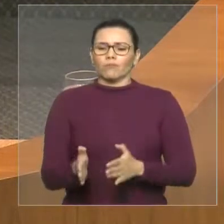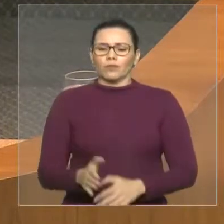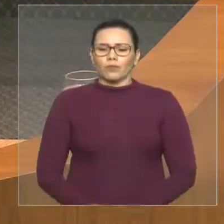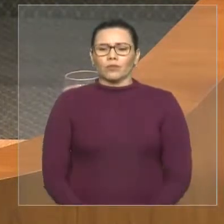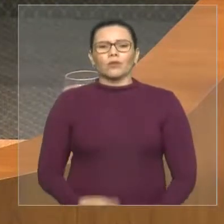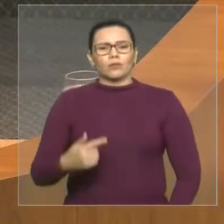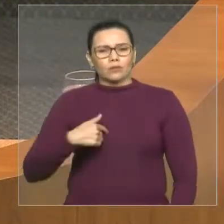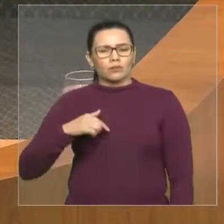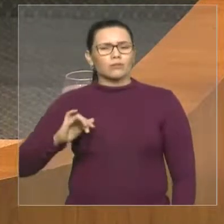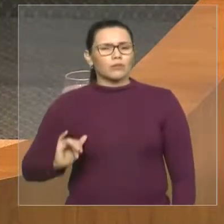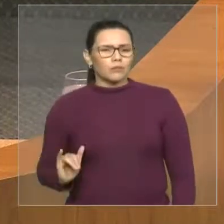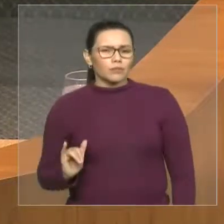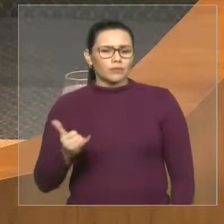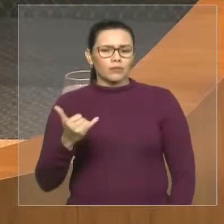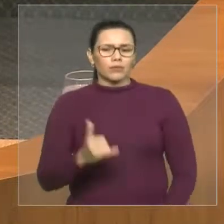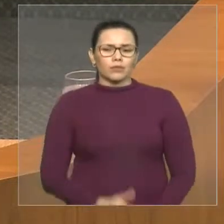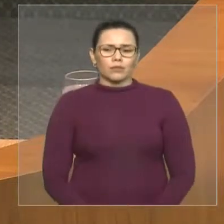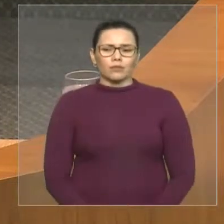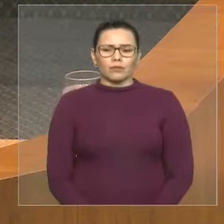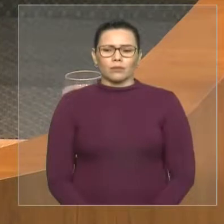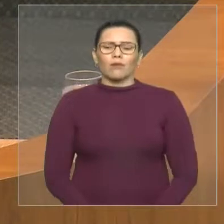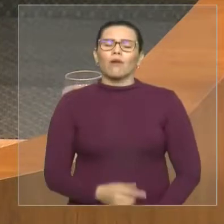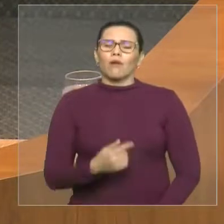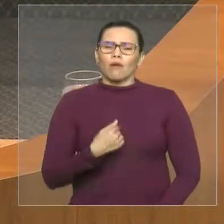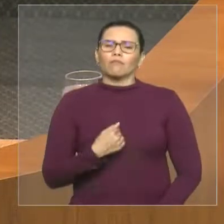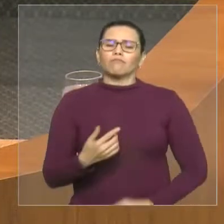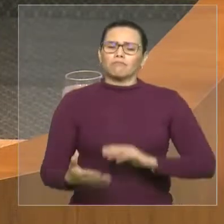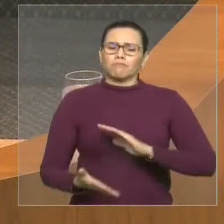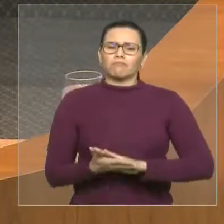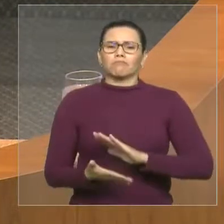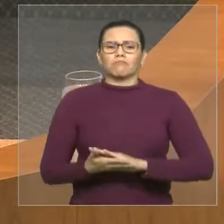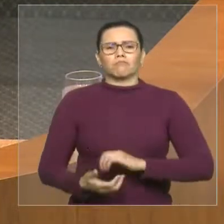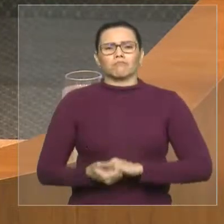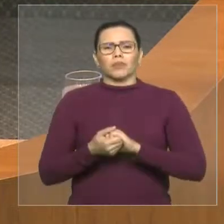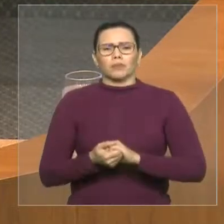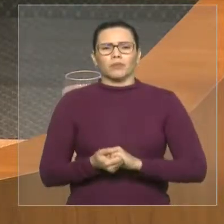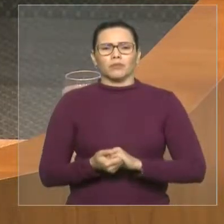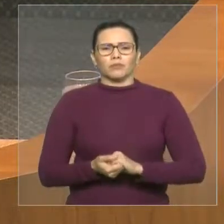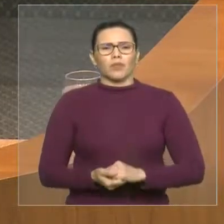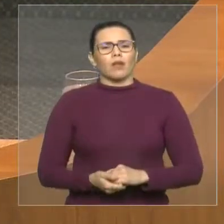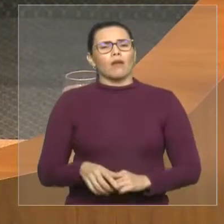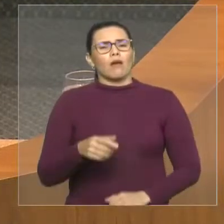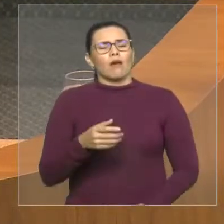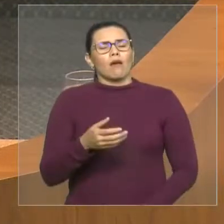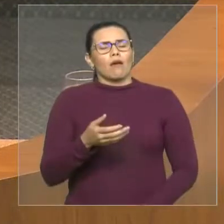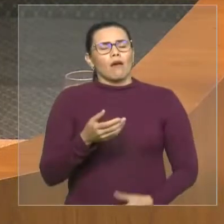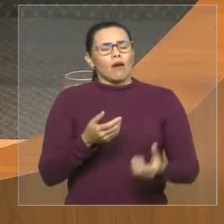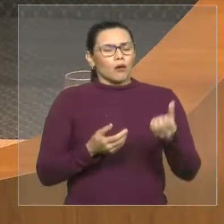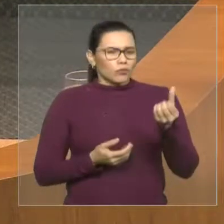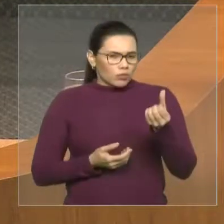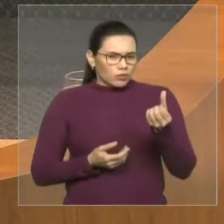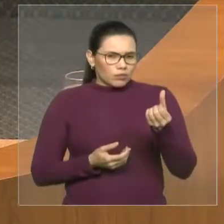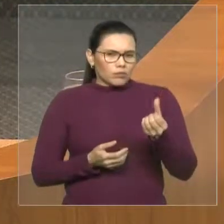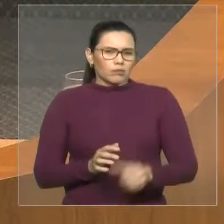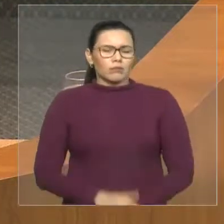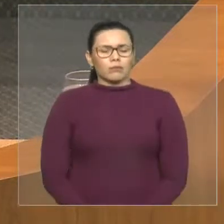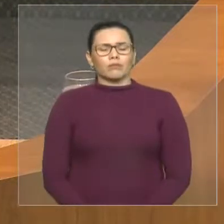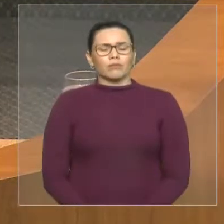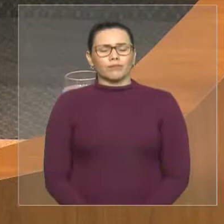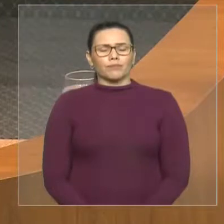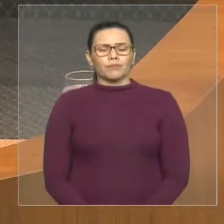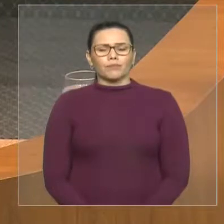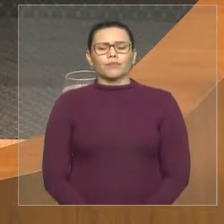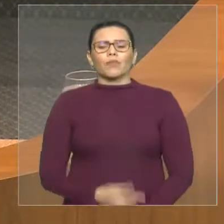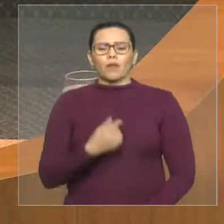que parabenizo e reconheço o talento desses atletas, para parabenizar o governo do Estado, o